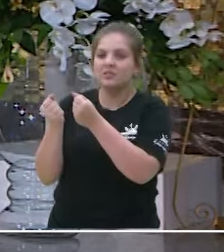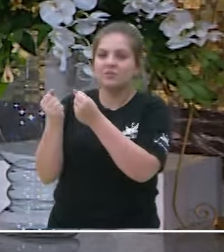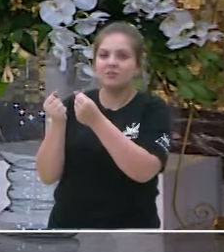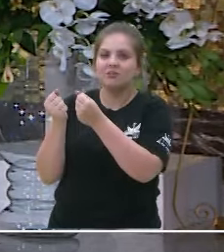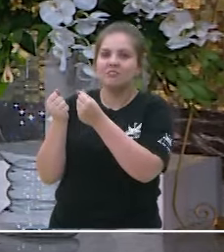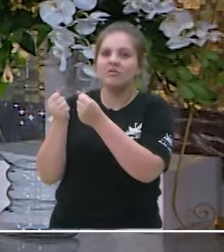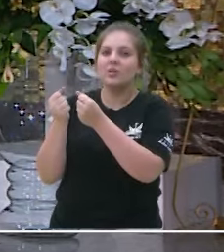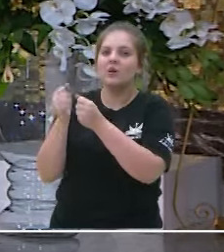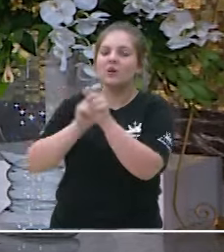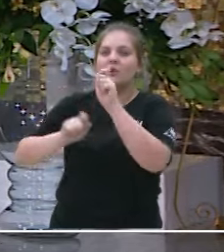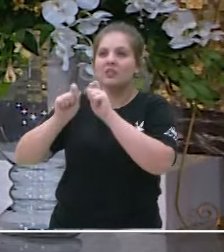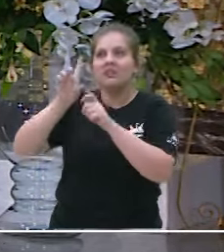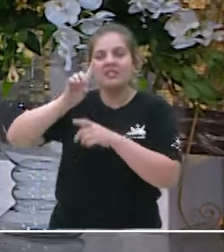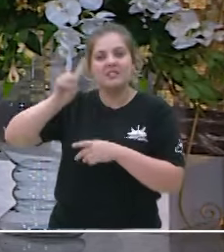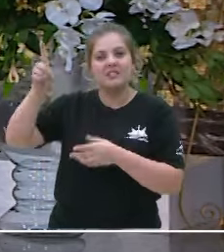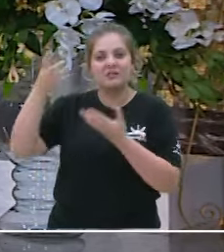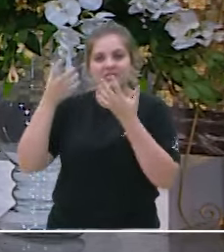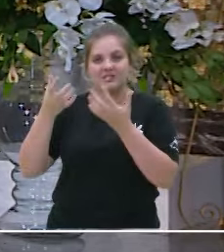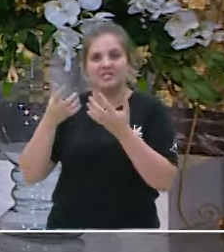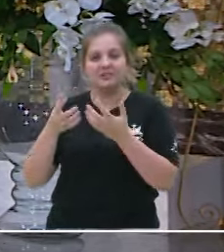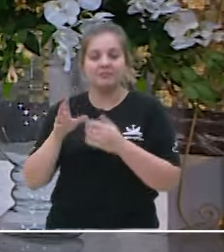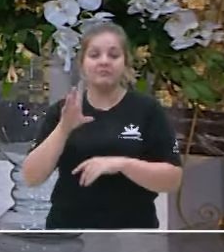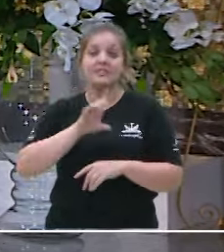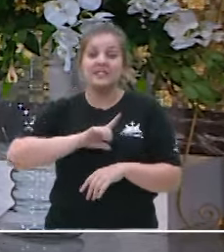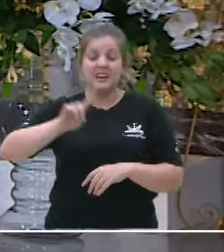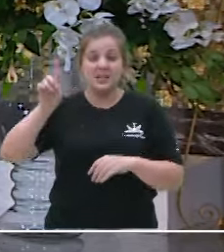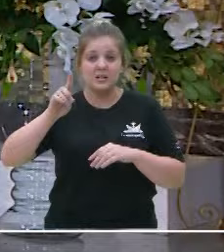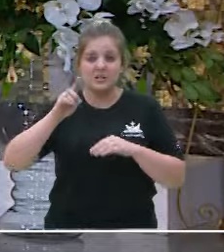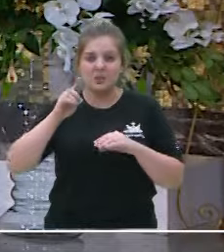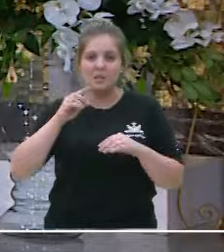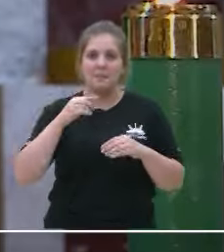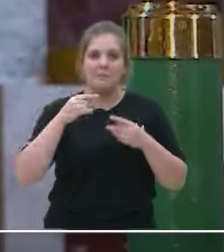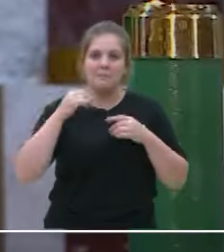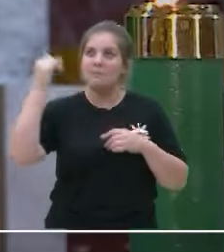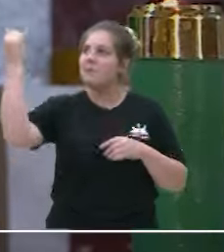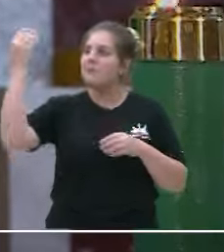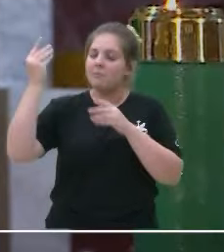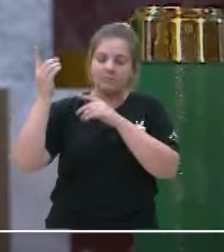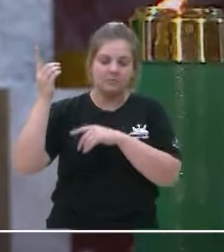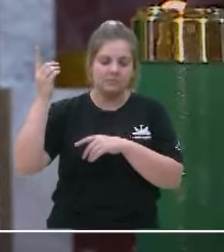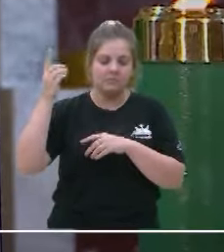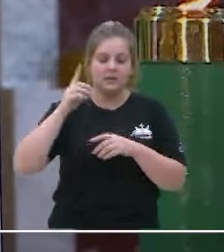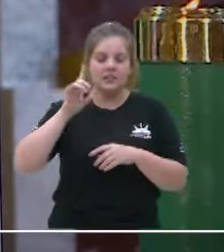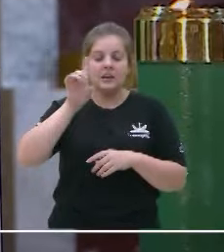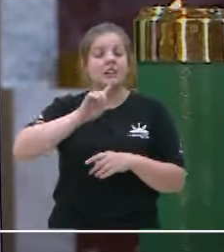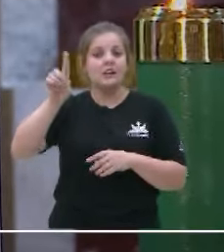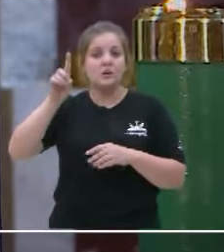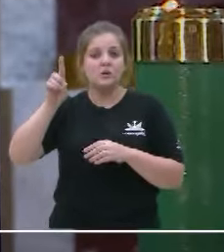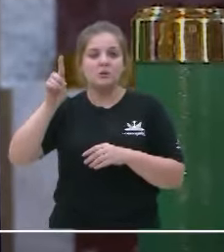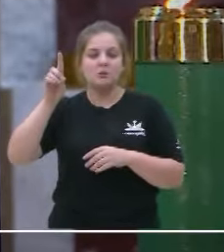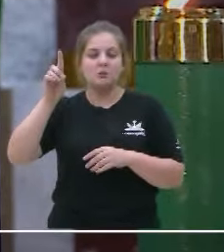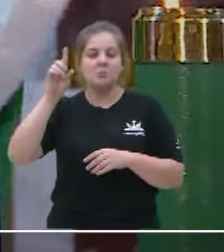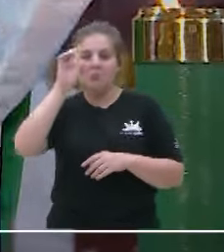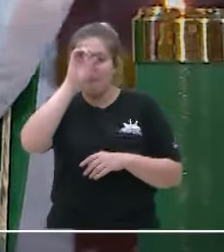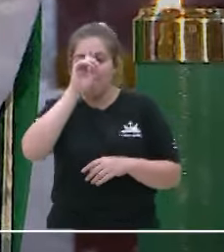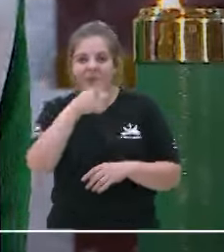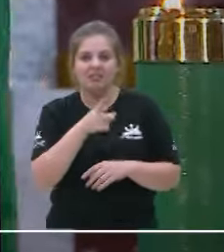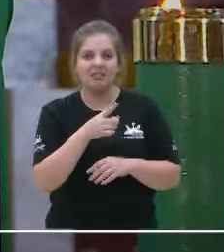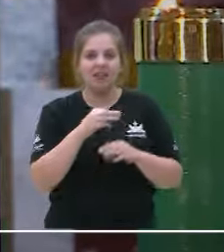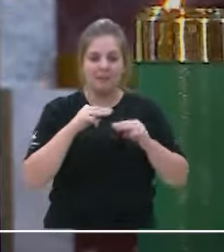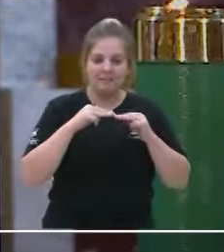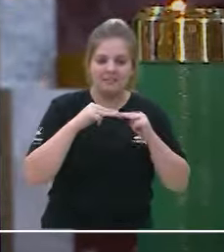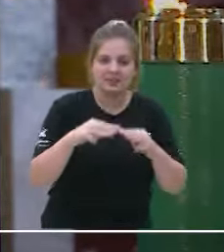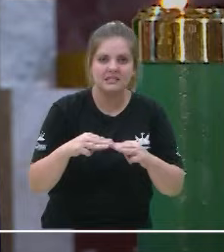profeta Deus envia mensageiros a nós para que nós possamos aprender